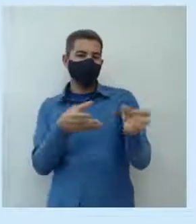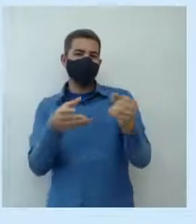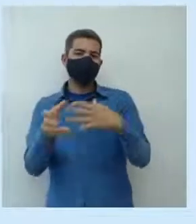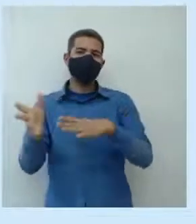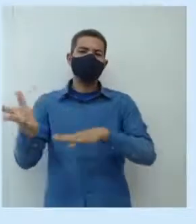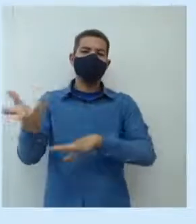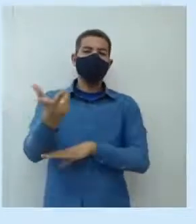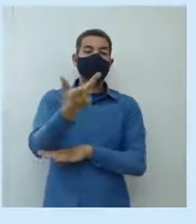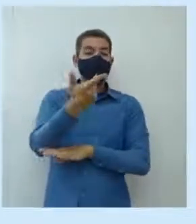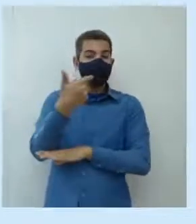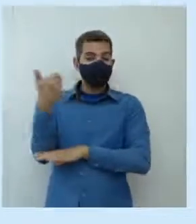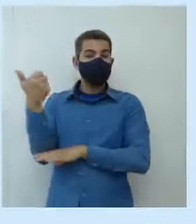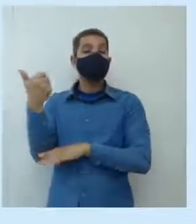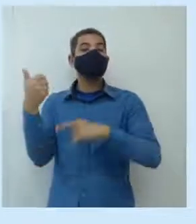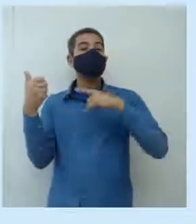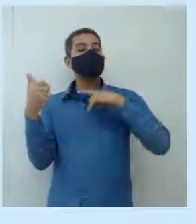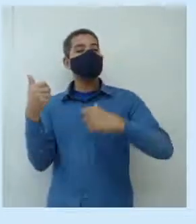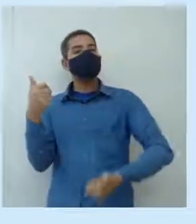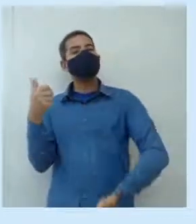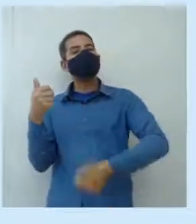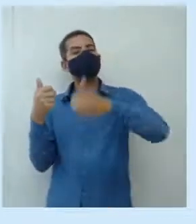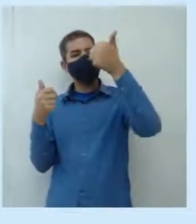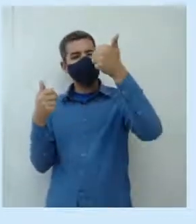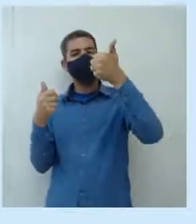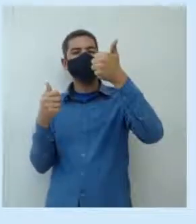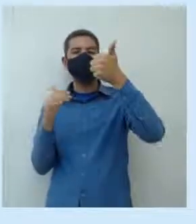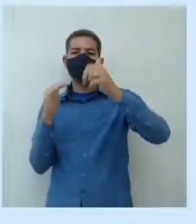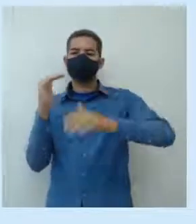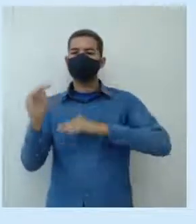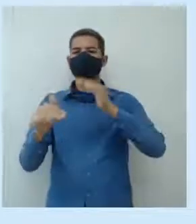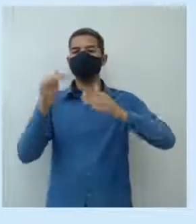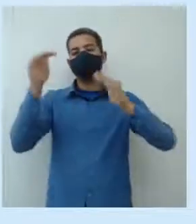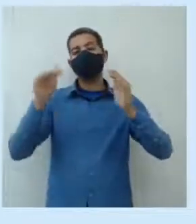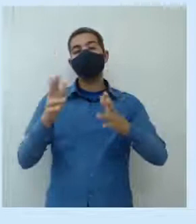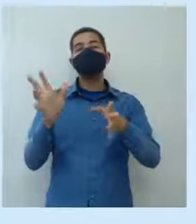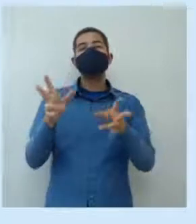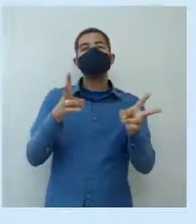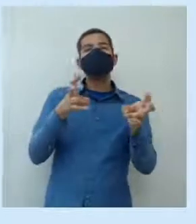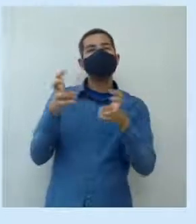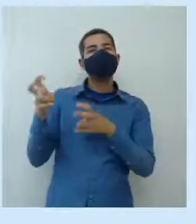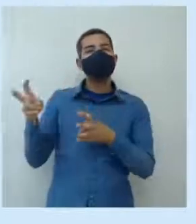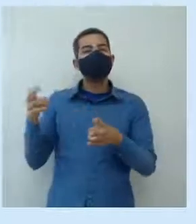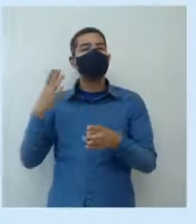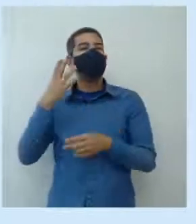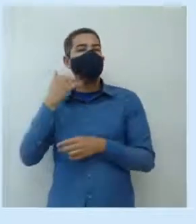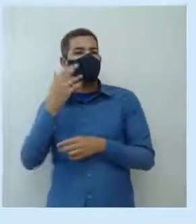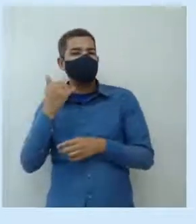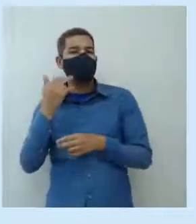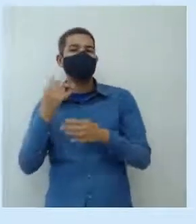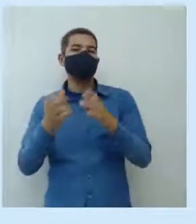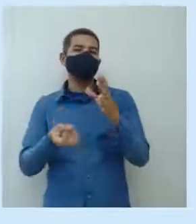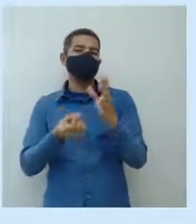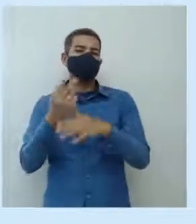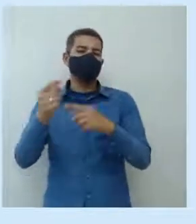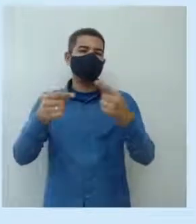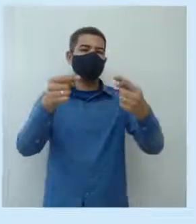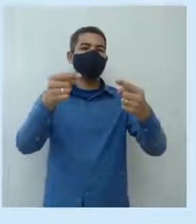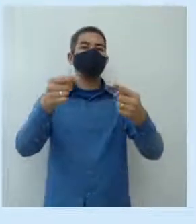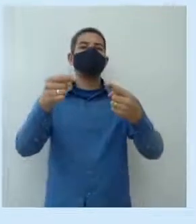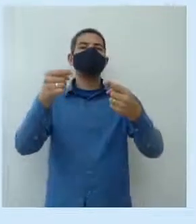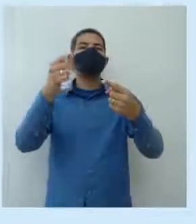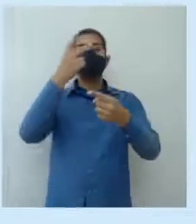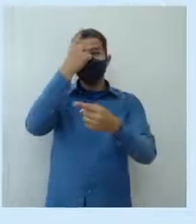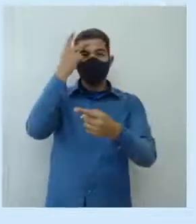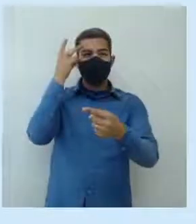vai fazer com que haja um melhoramento, mas a gente vai perceber que daí esses alimentos, essa matéria-prima, ela não está chegando em todas as